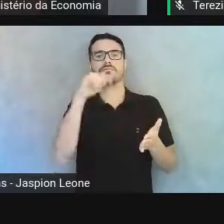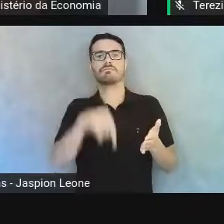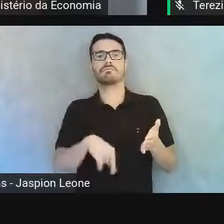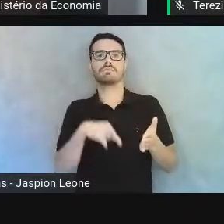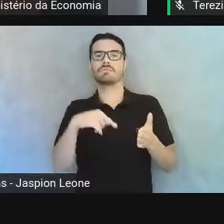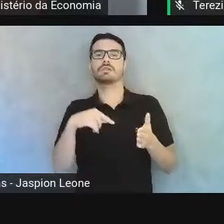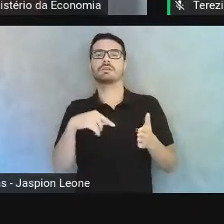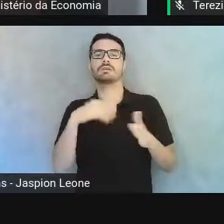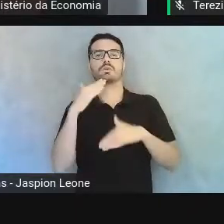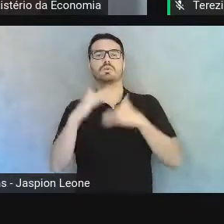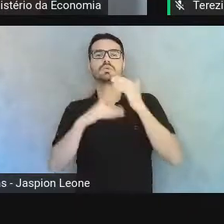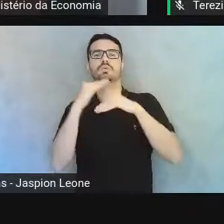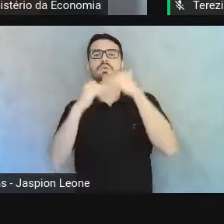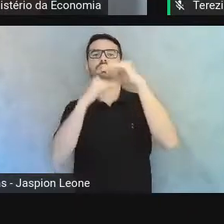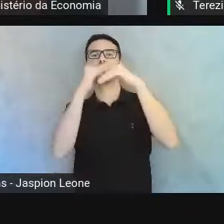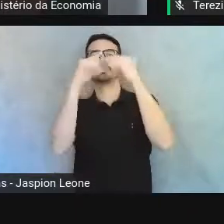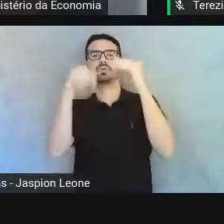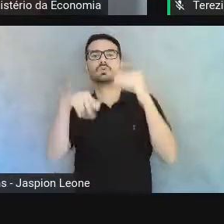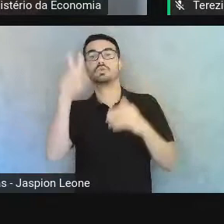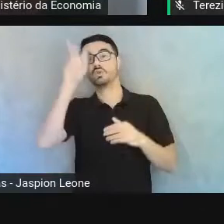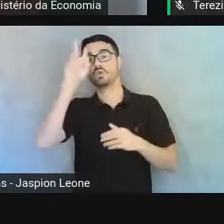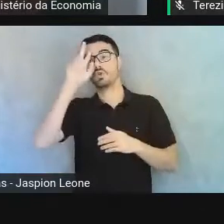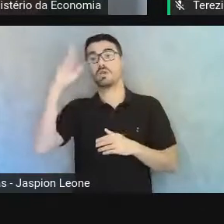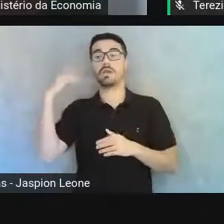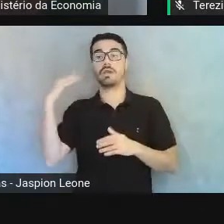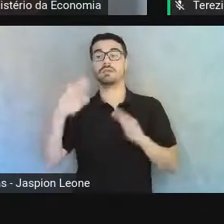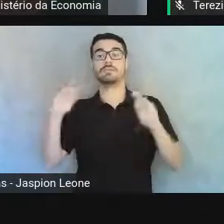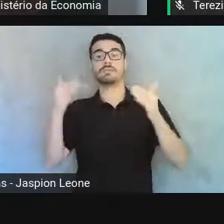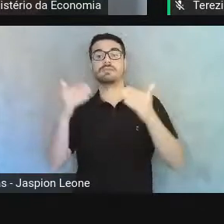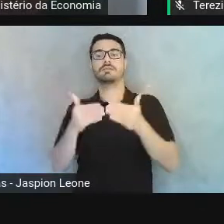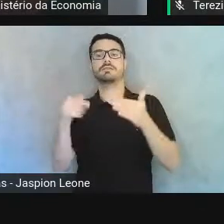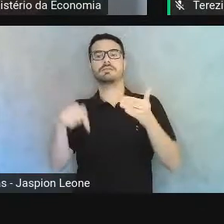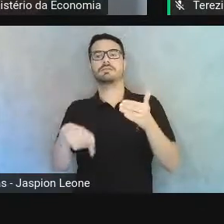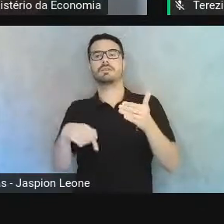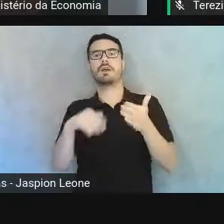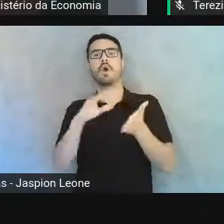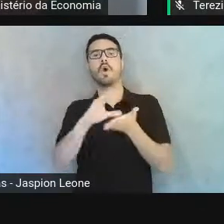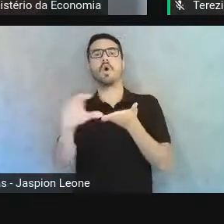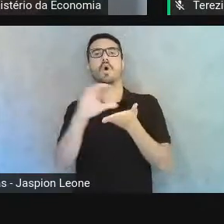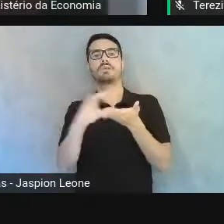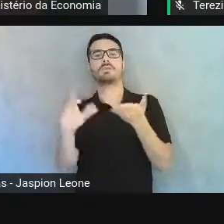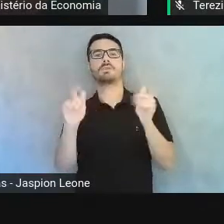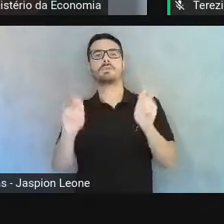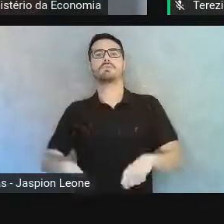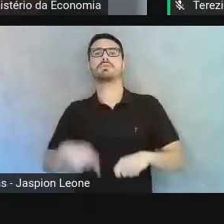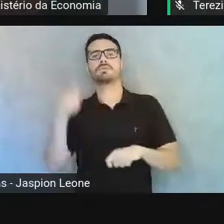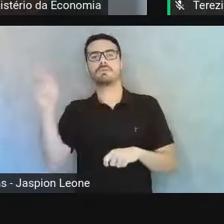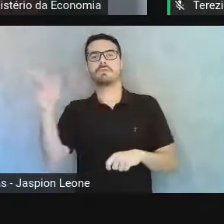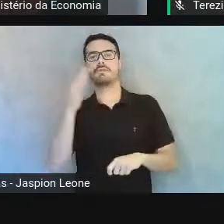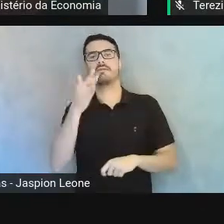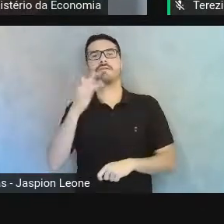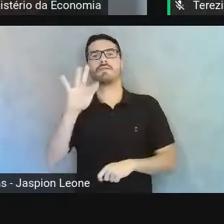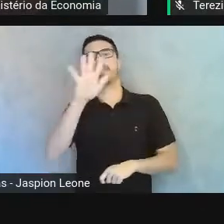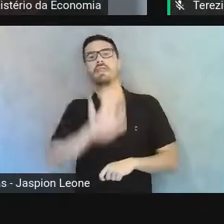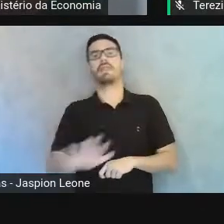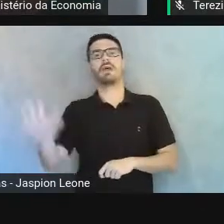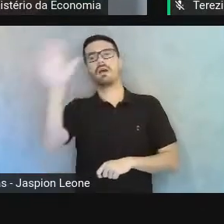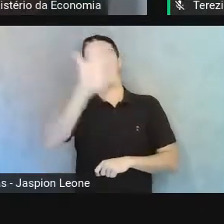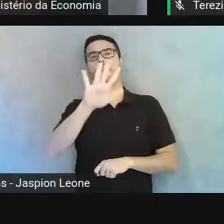construção histórica, que é essa especificidade. O nosso processo orçamentário federal, ele